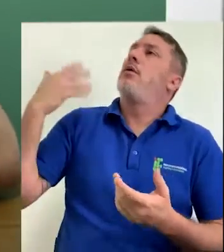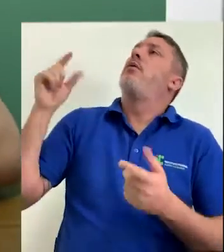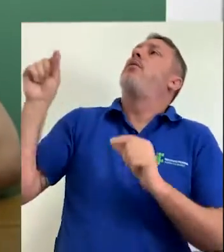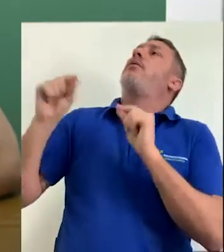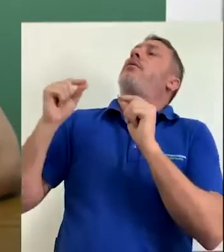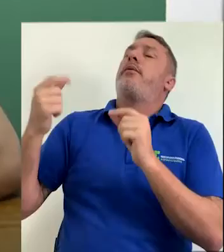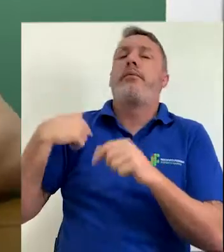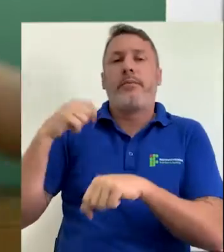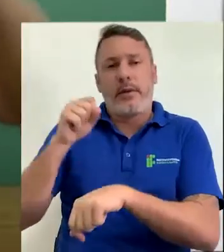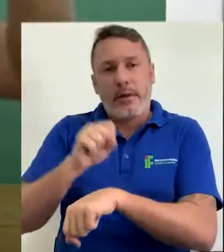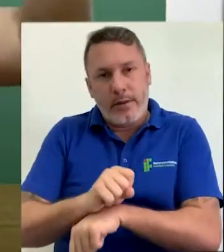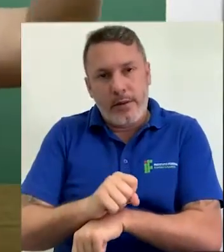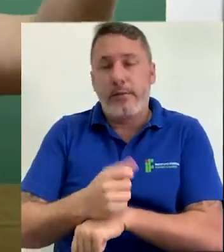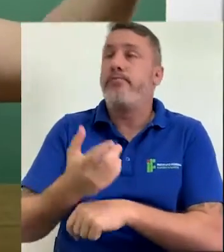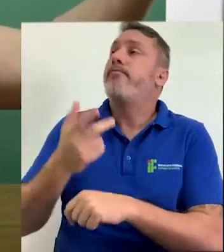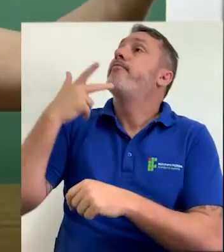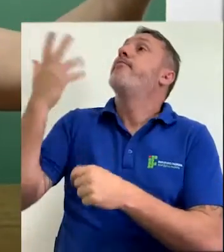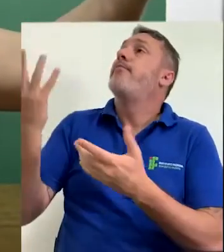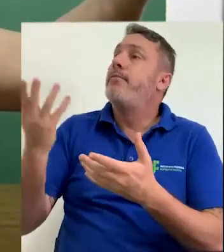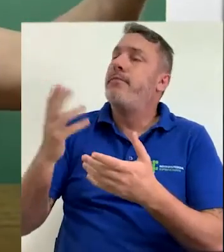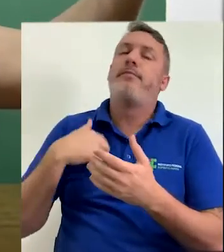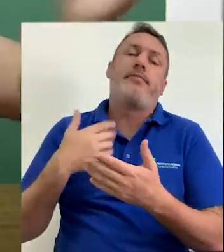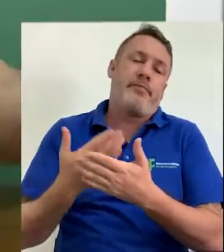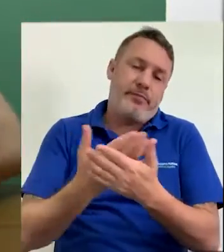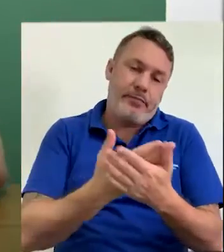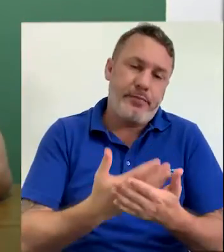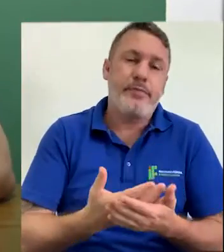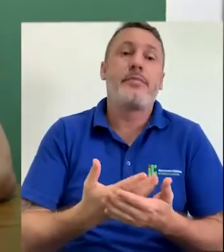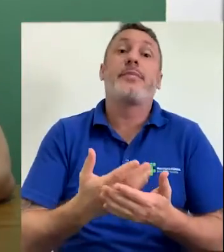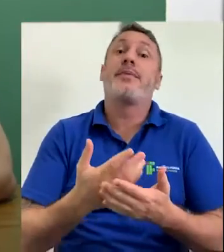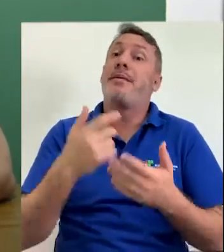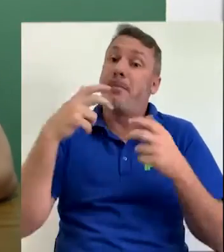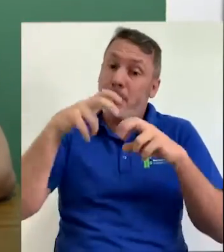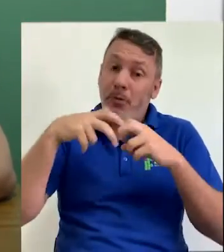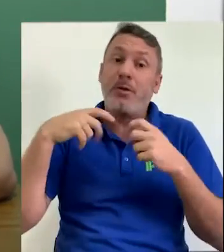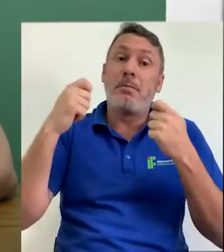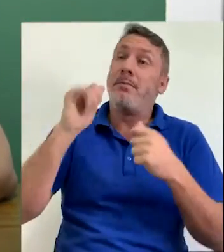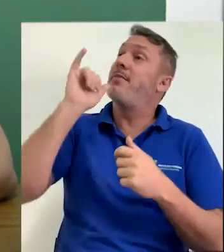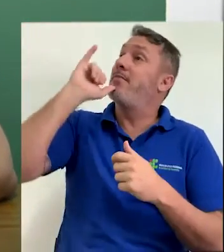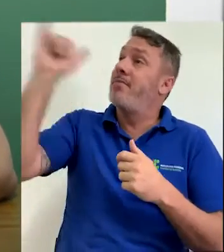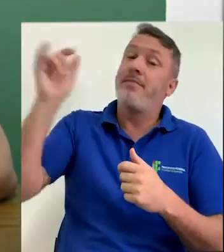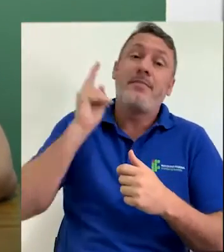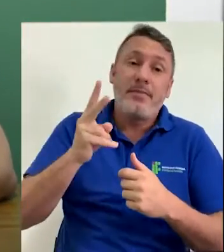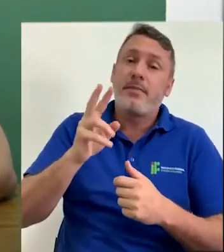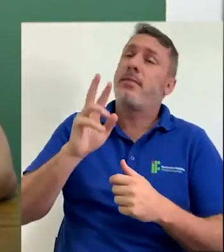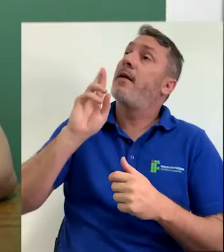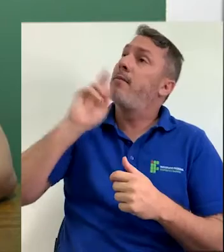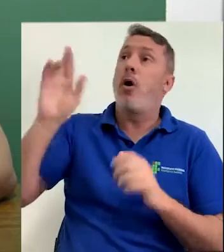chama, você para e dá uma atenção. O recado tem que ser dado.